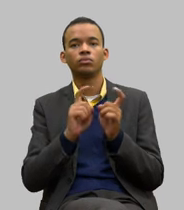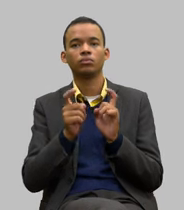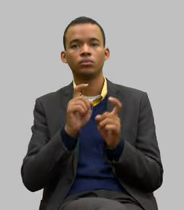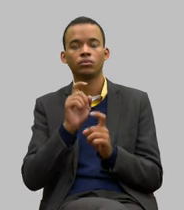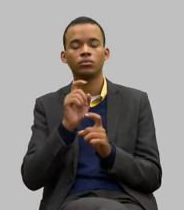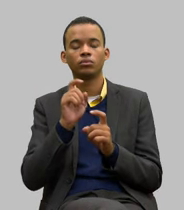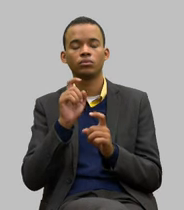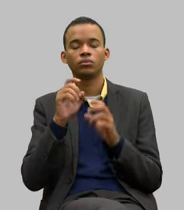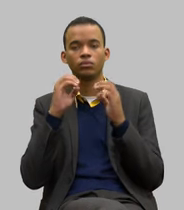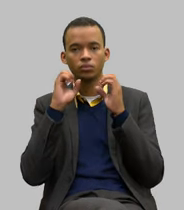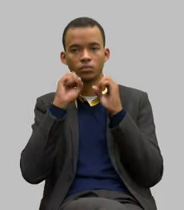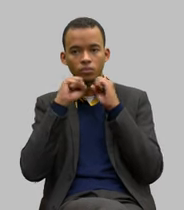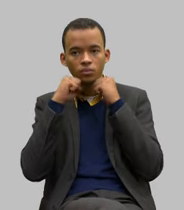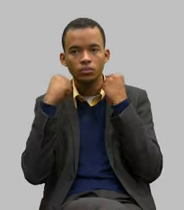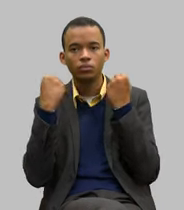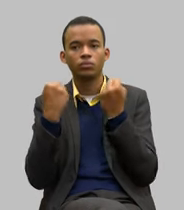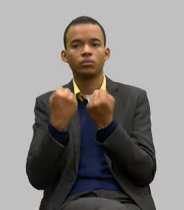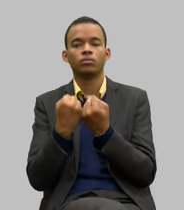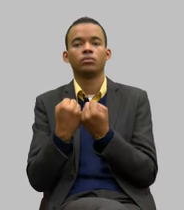sejusp